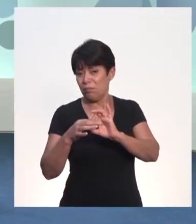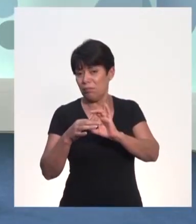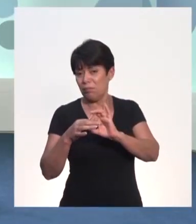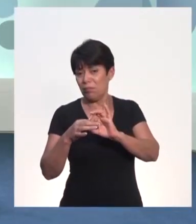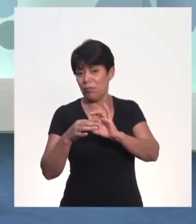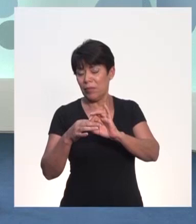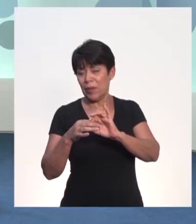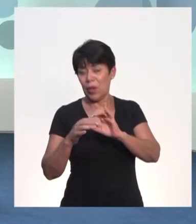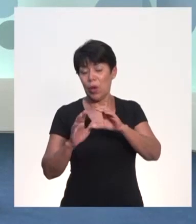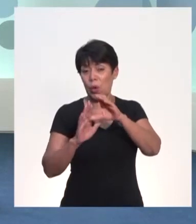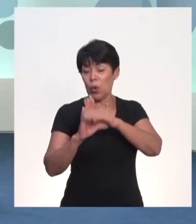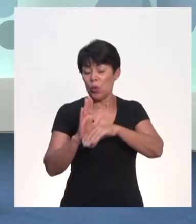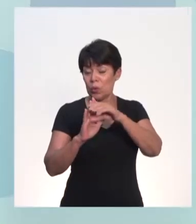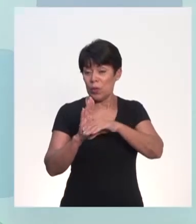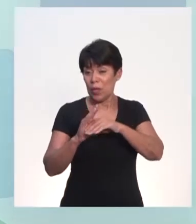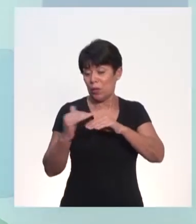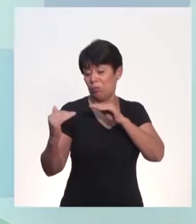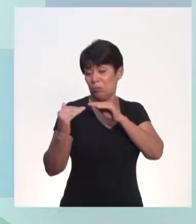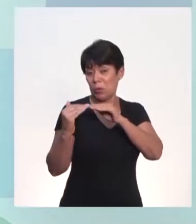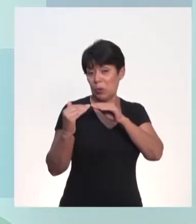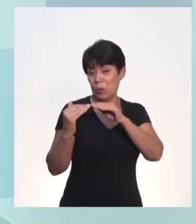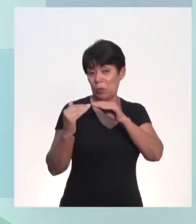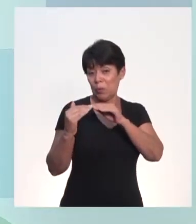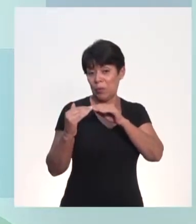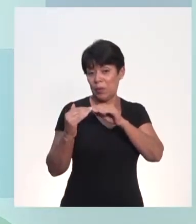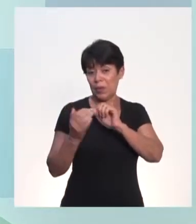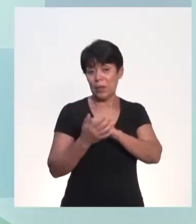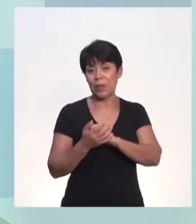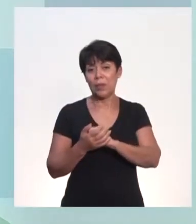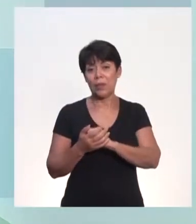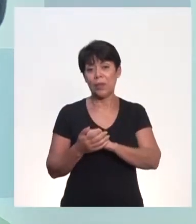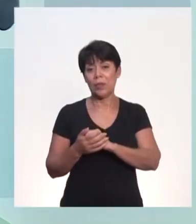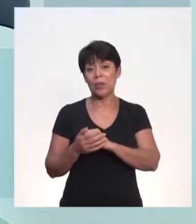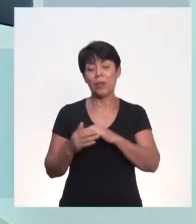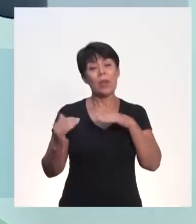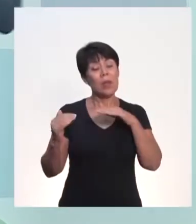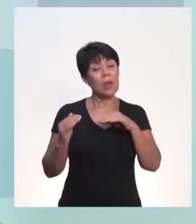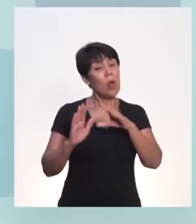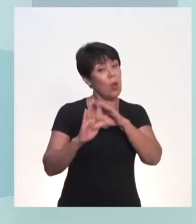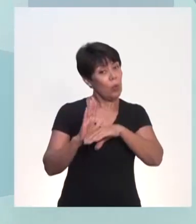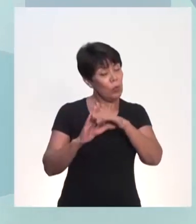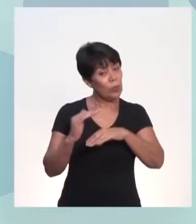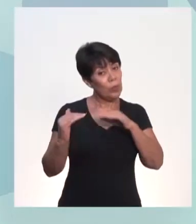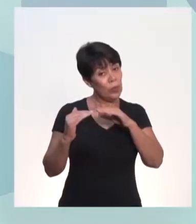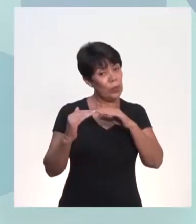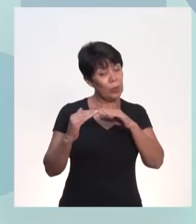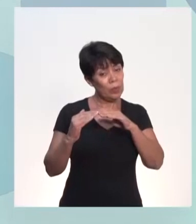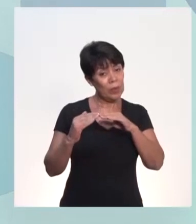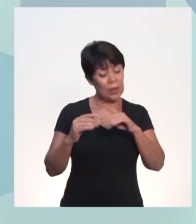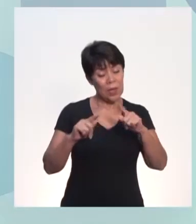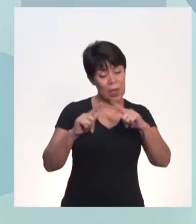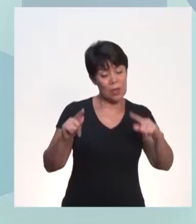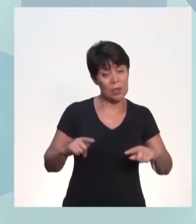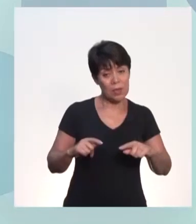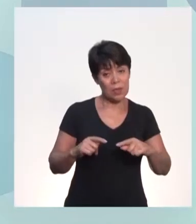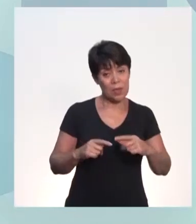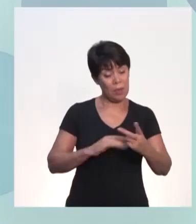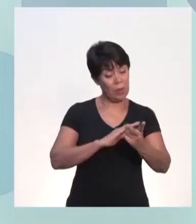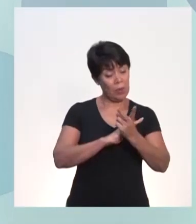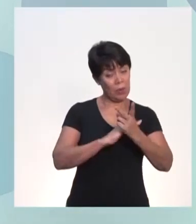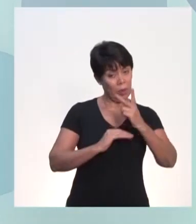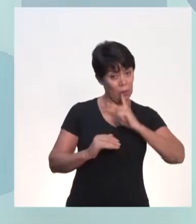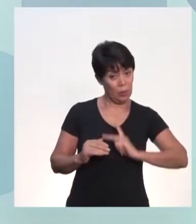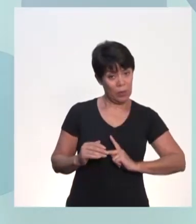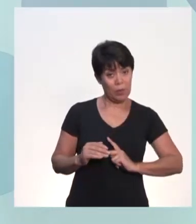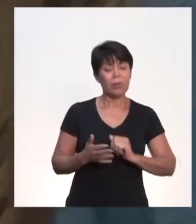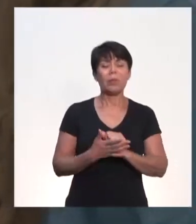conceitos que sejam pertinentes ao... achei a outra caneta. Conceitos que sejam pertinentes ao sistema imunológico. Sistema imunológico